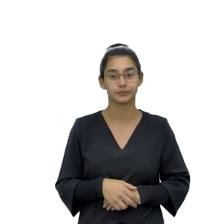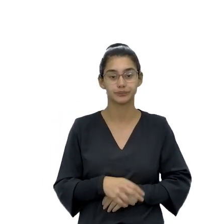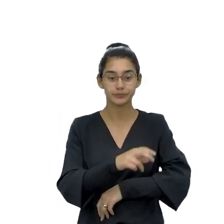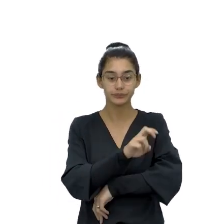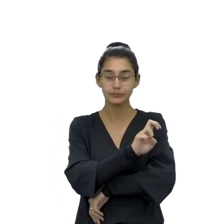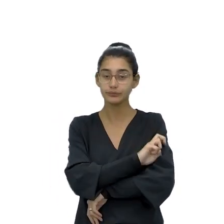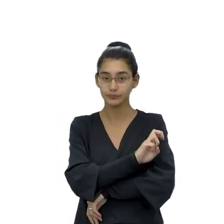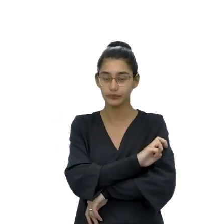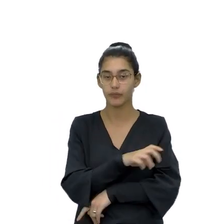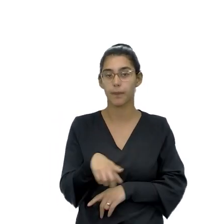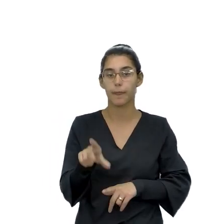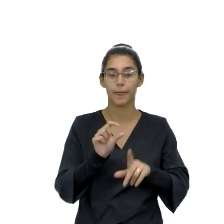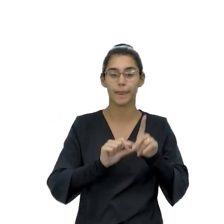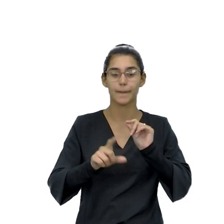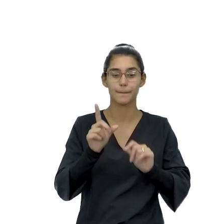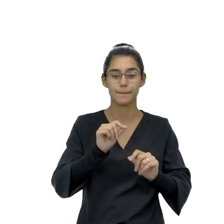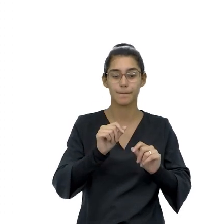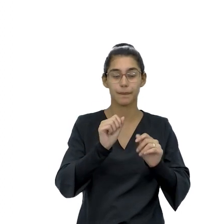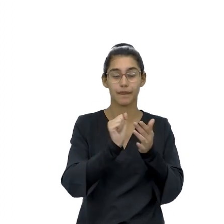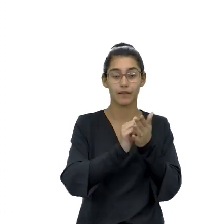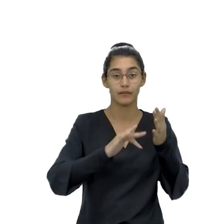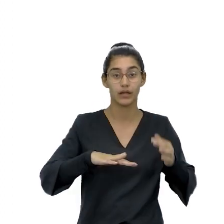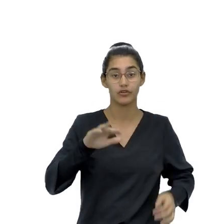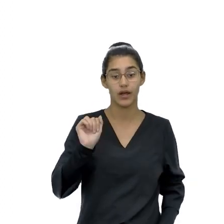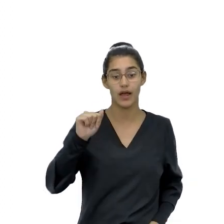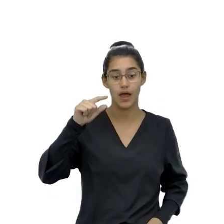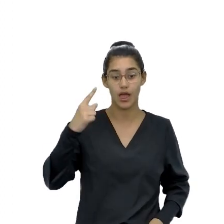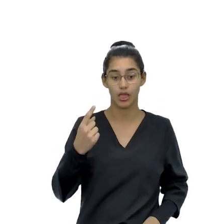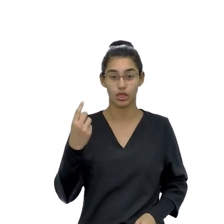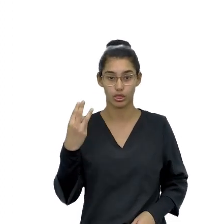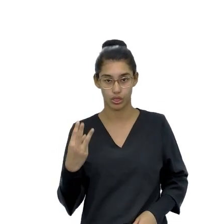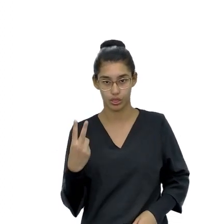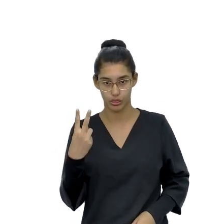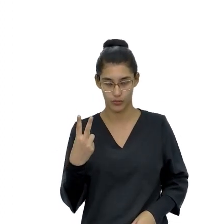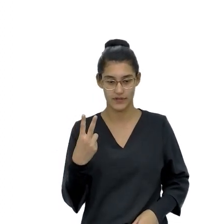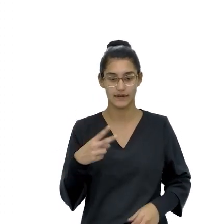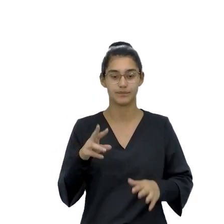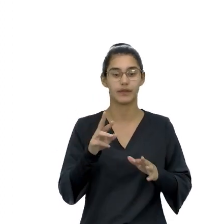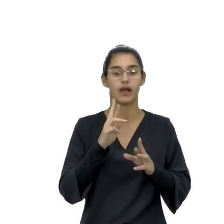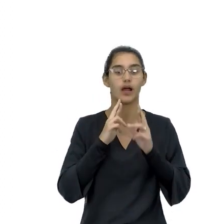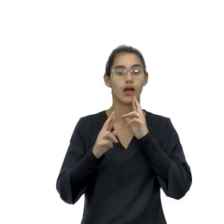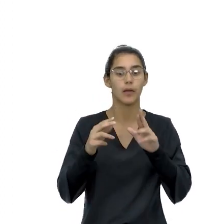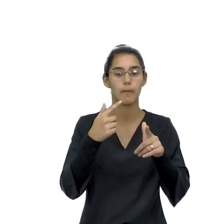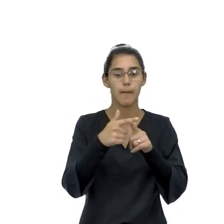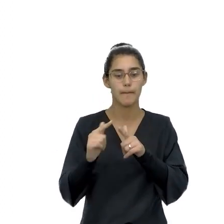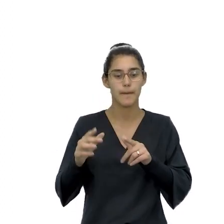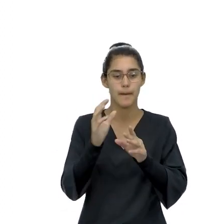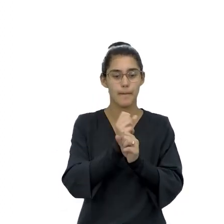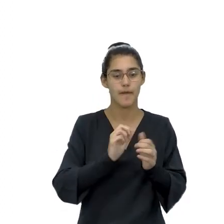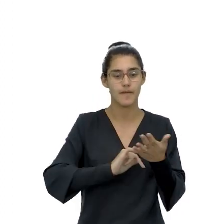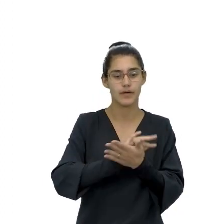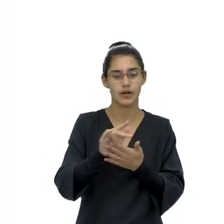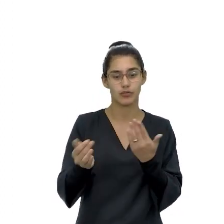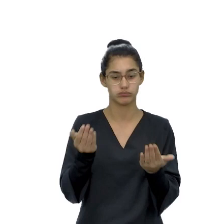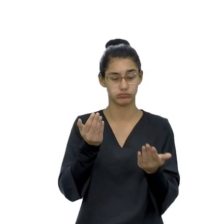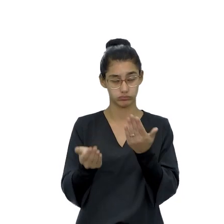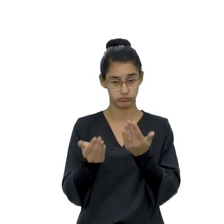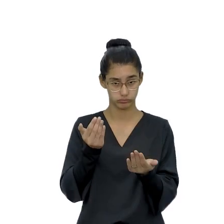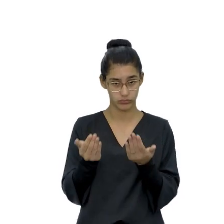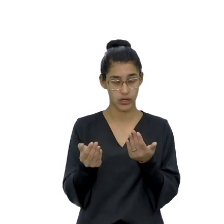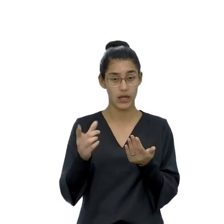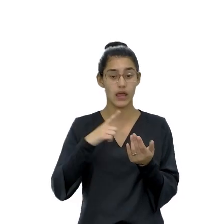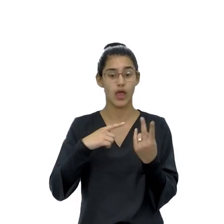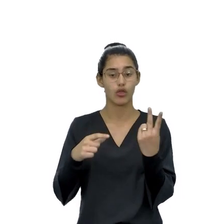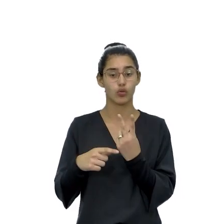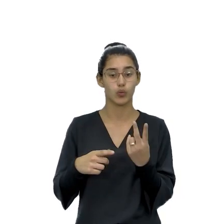nós escolhemos a atividade MA12. Ela fala de resolver situações problemas que envolvam variação de proporcionalidade